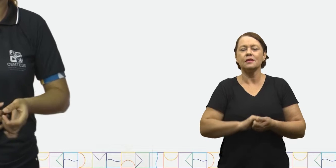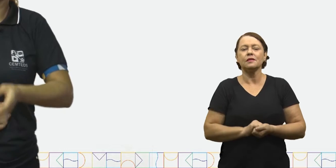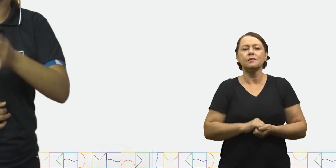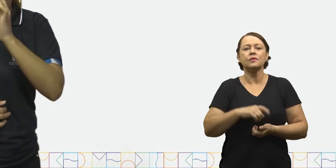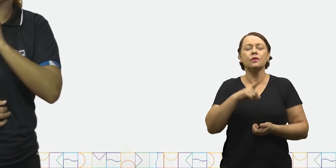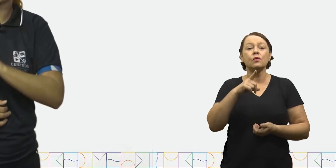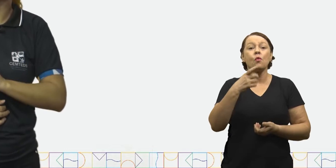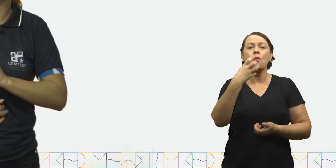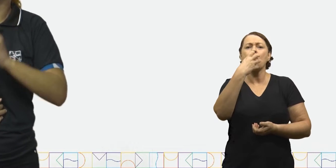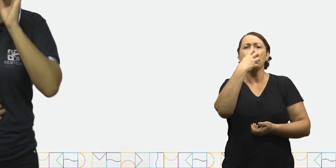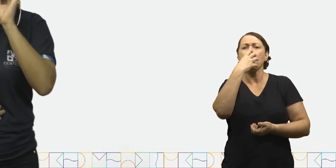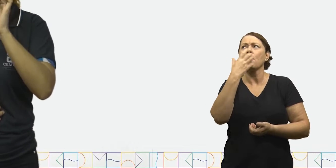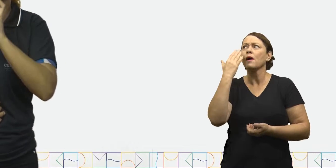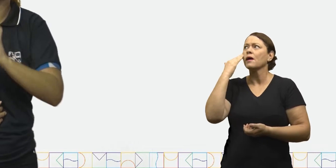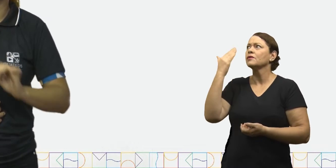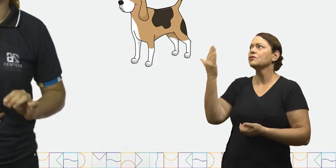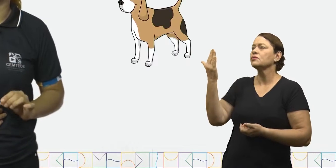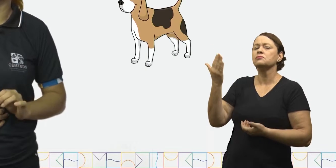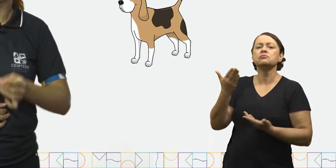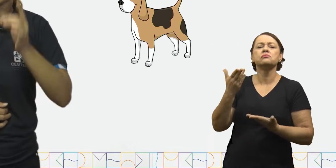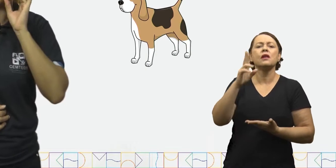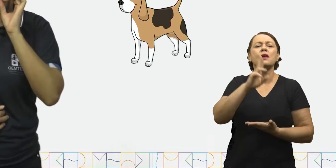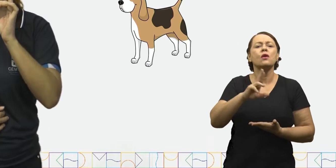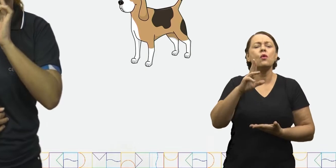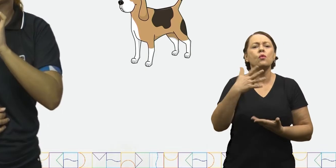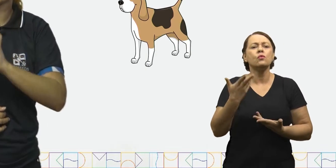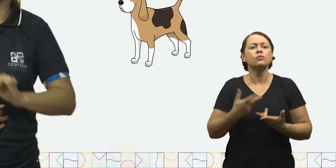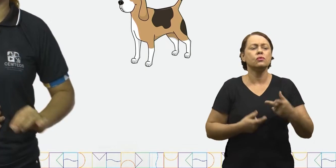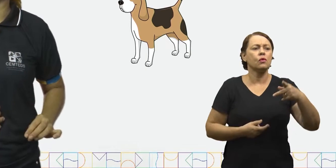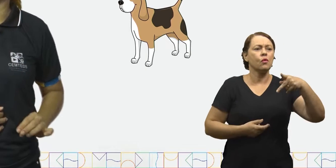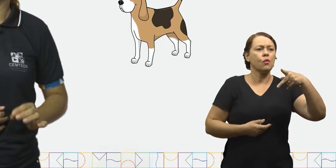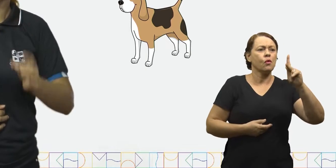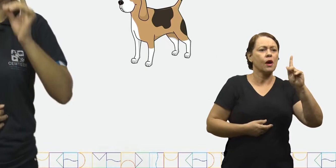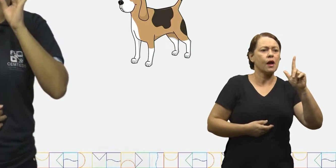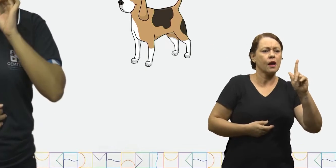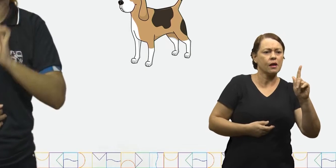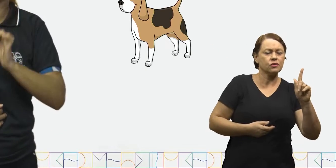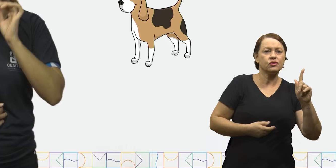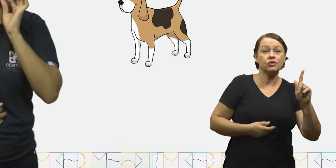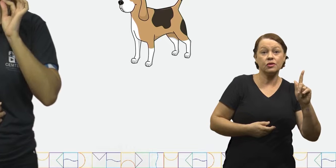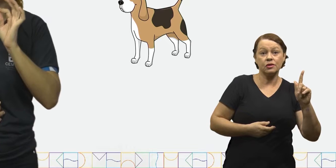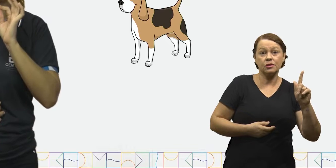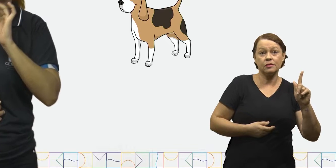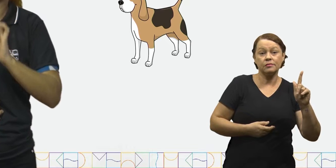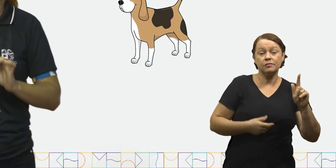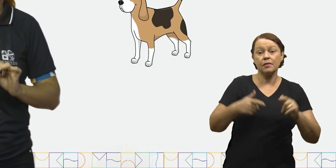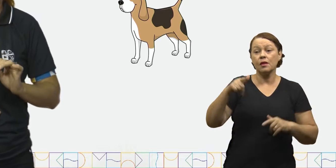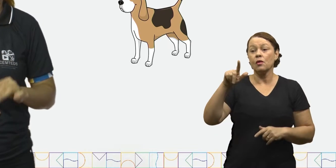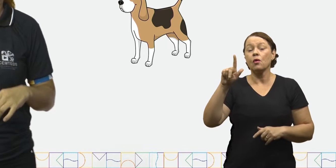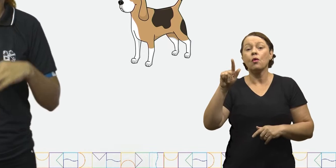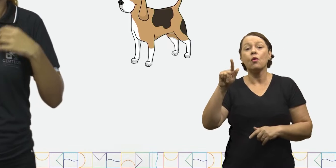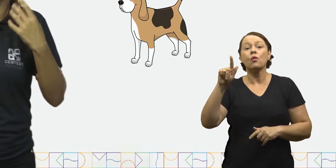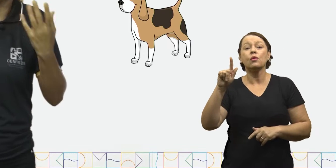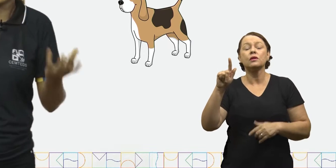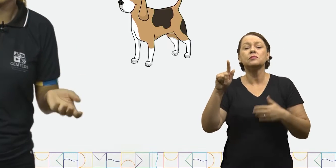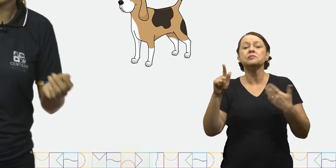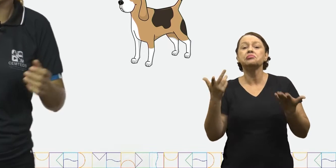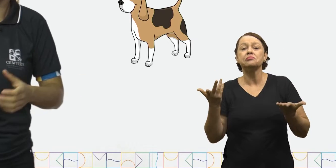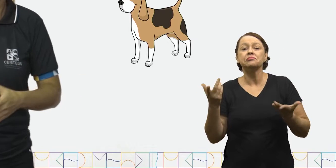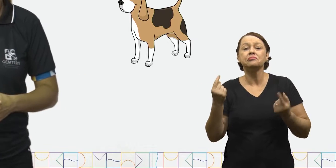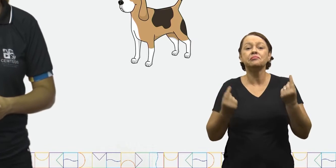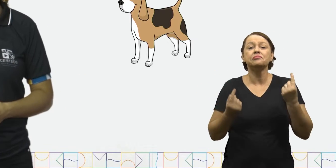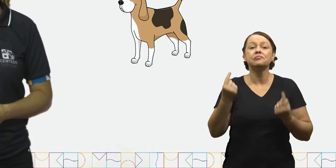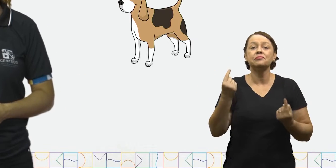exemplo, e no caso de um cachorro, é mais adequado eu usar para medir essa massa o